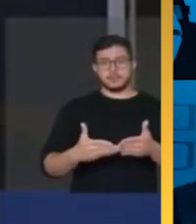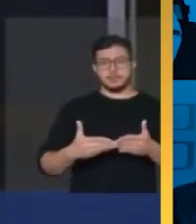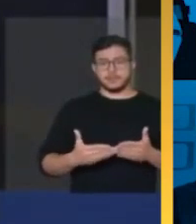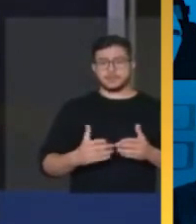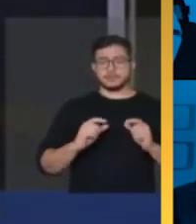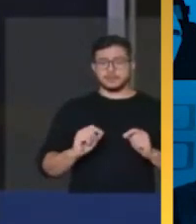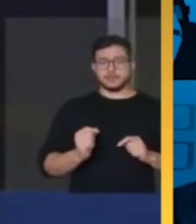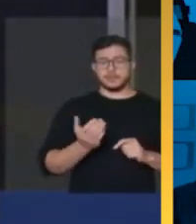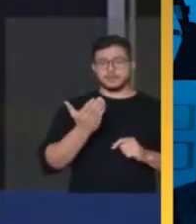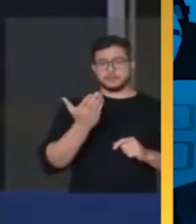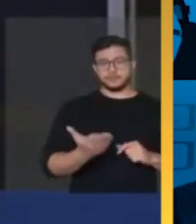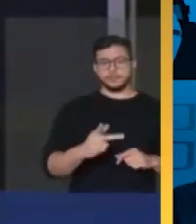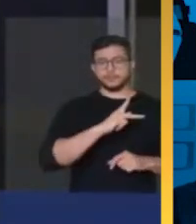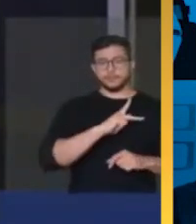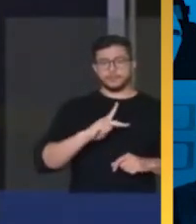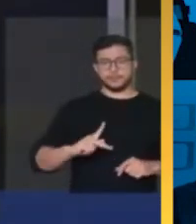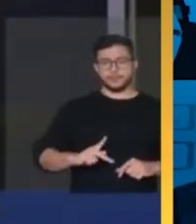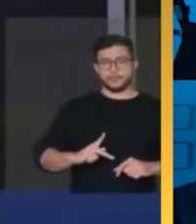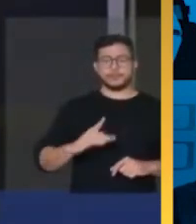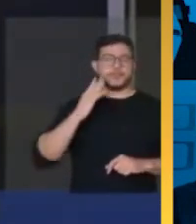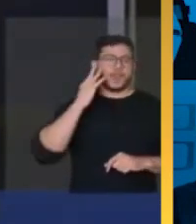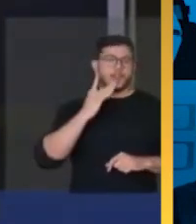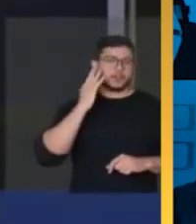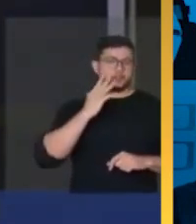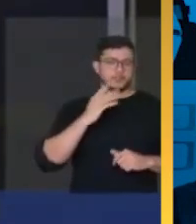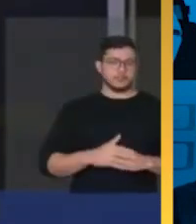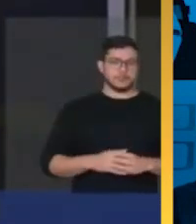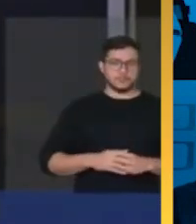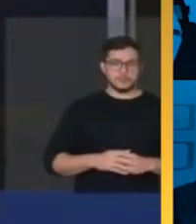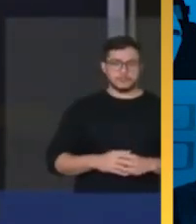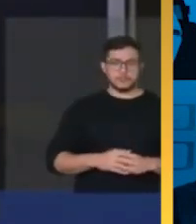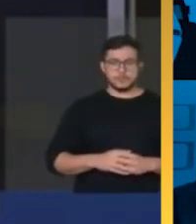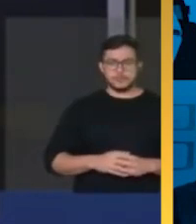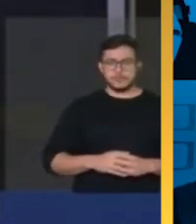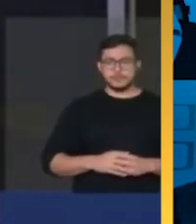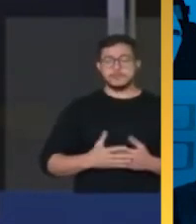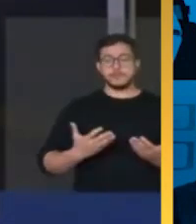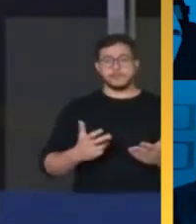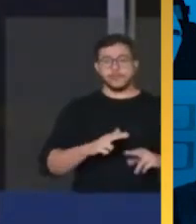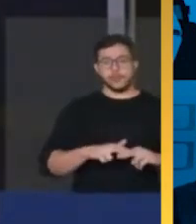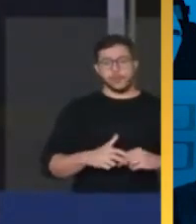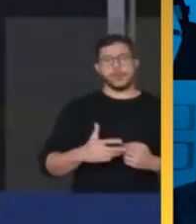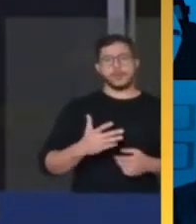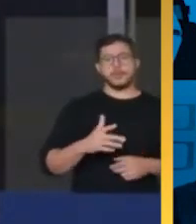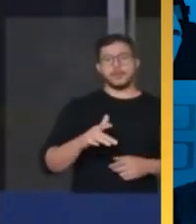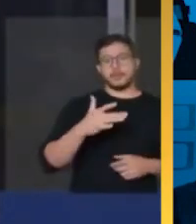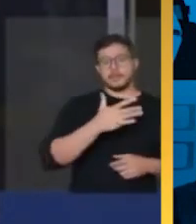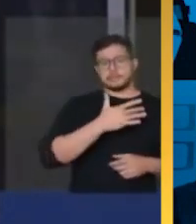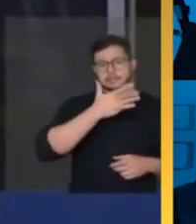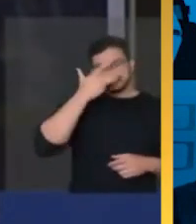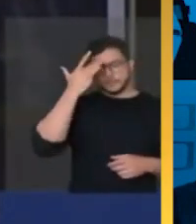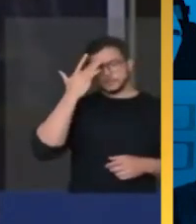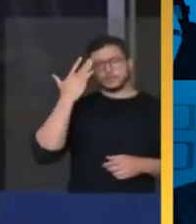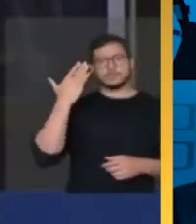grandeza de um grande homem, que é o nosso presidente, deputado Arthur Lira. Os grandes homens, eles reconsideram as suas